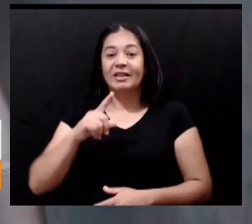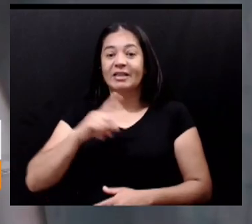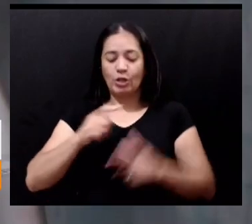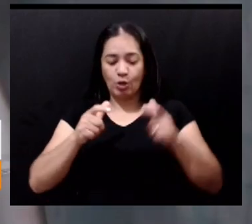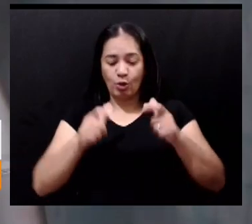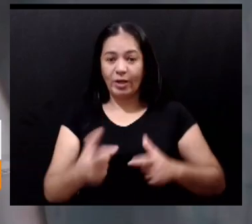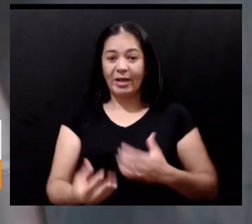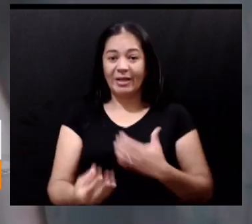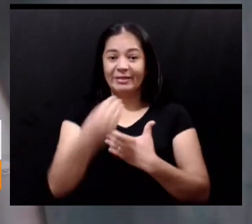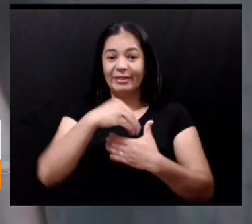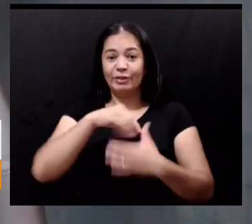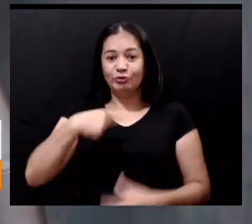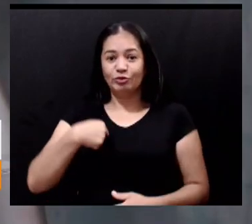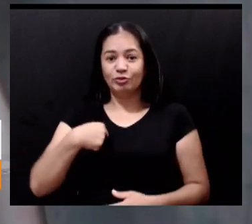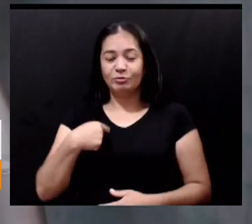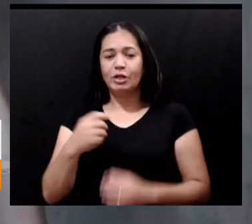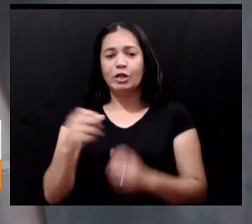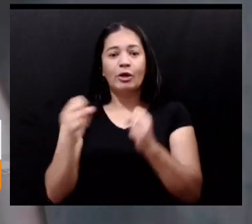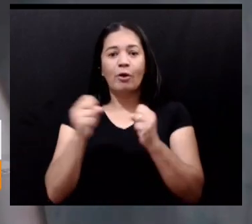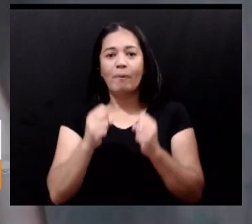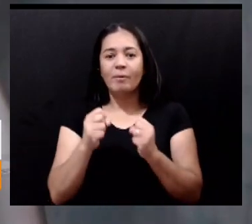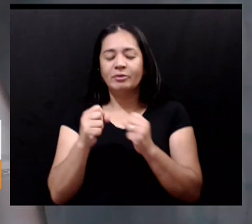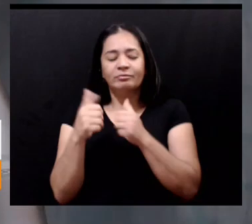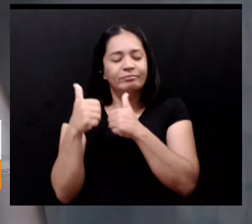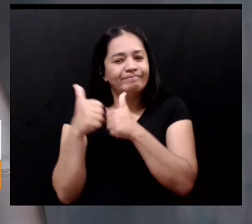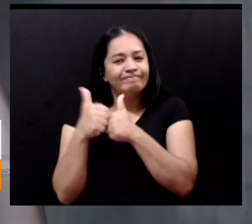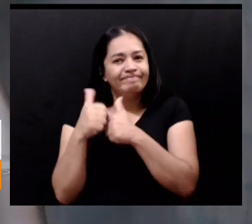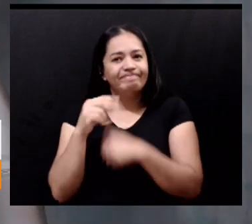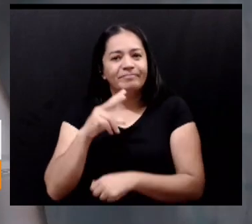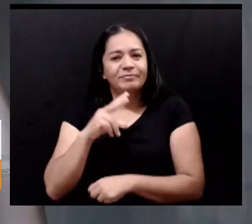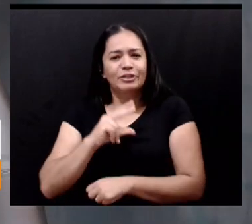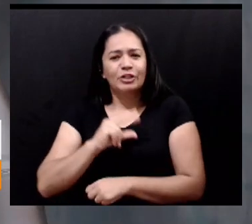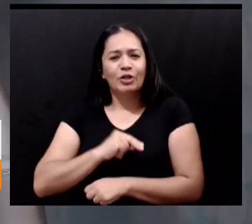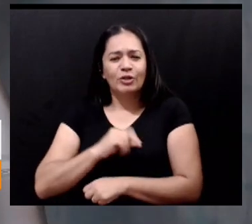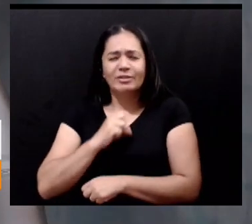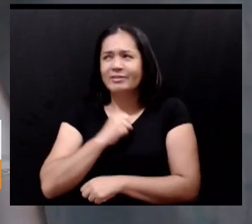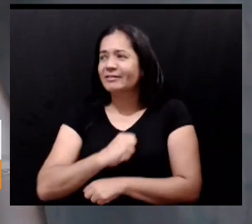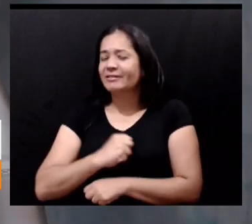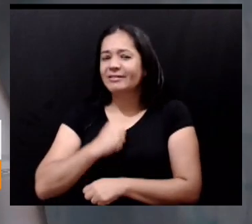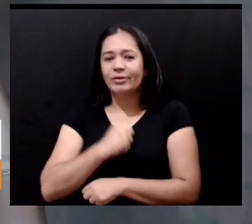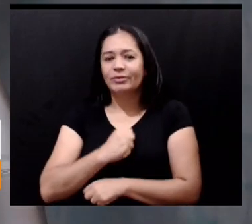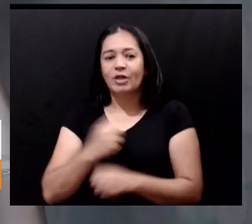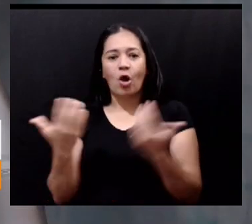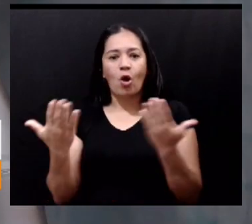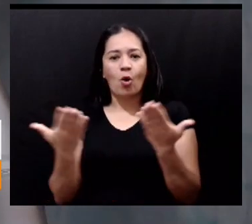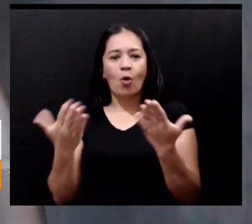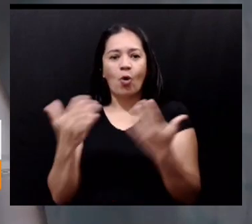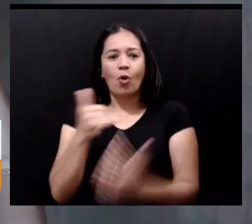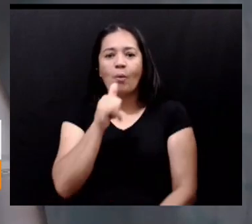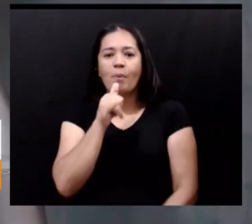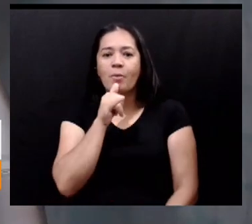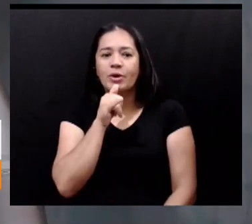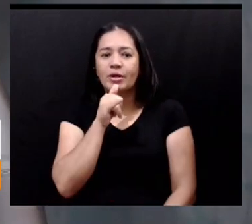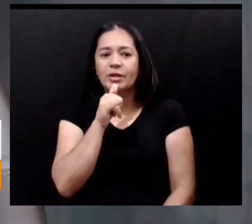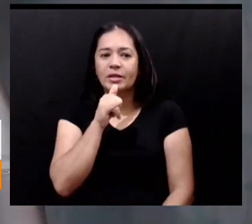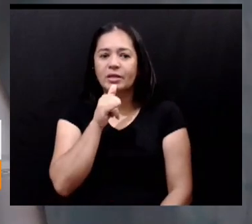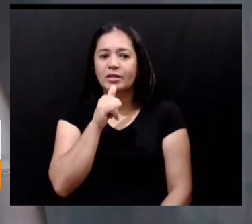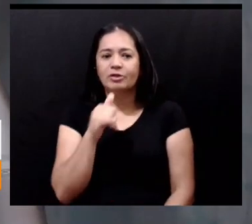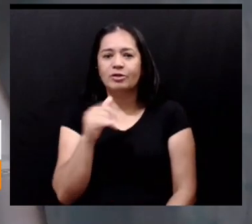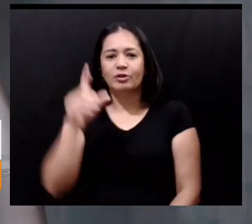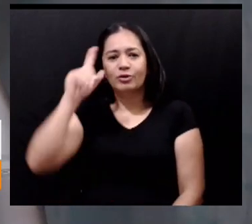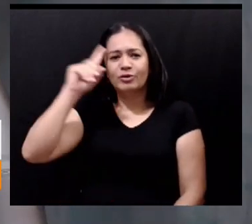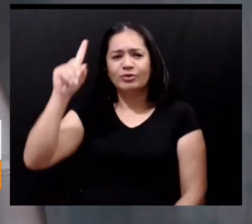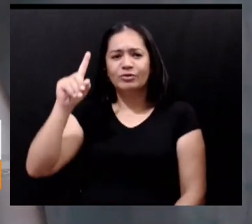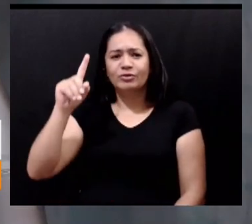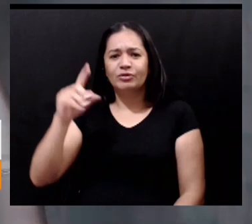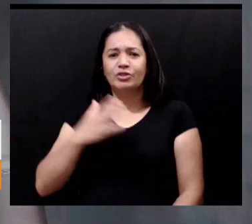aproximar daquilo que, nossa, que saudade disso. Então, hoje, por exemplo, num dia que está mais doído o meu luto aqui,